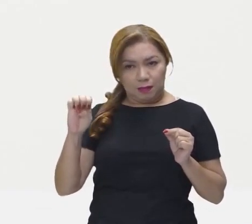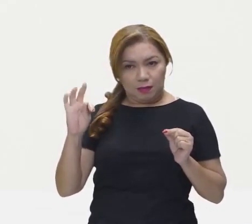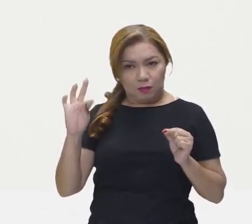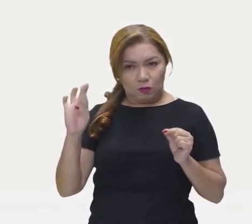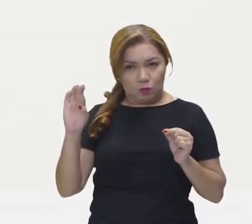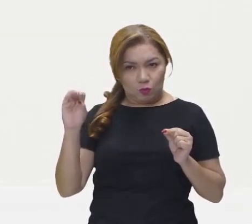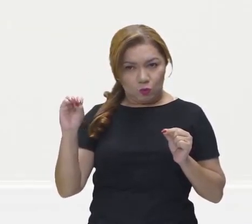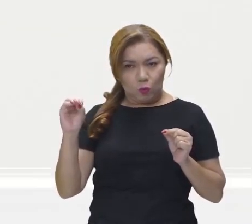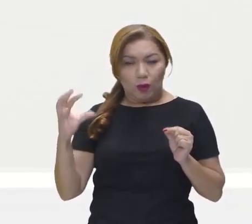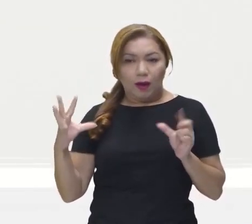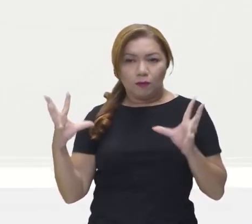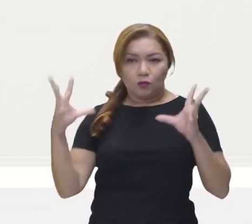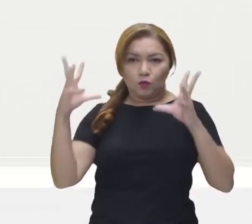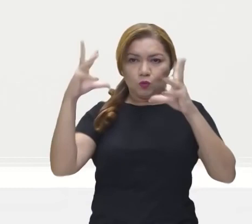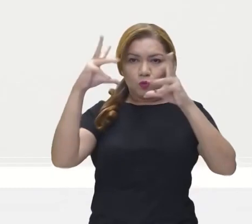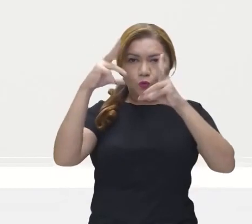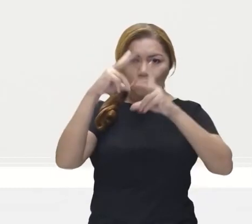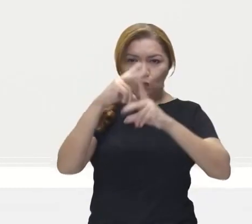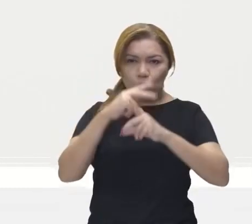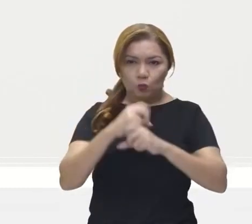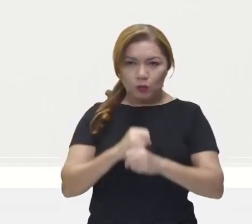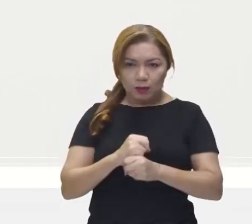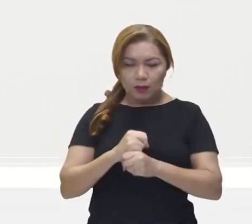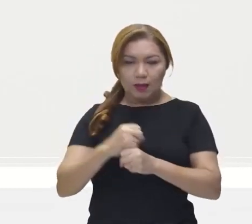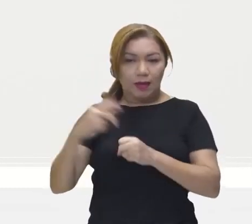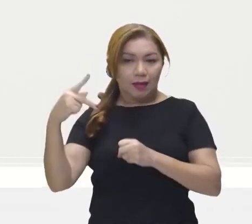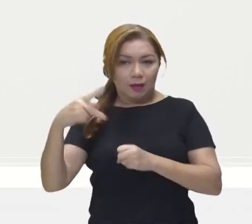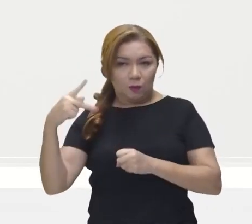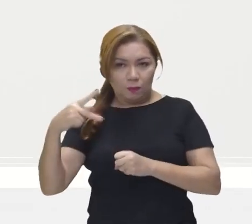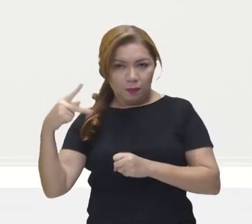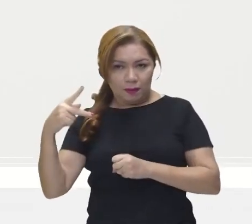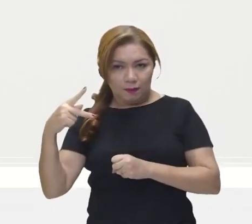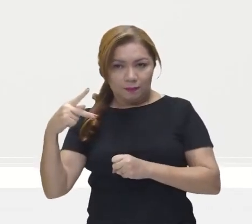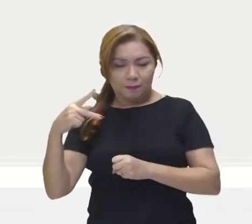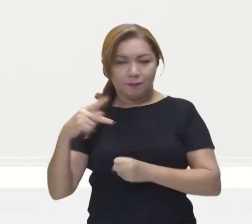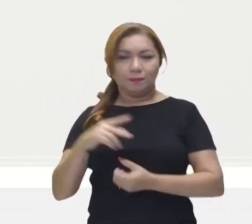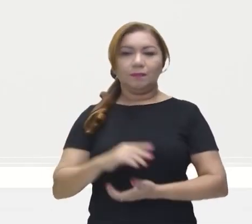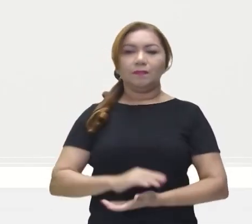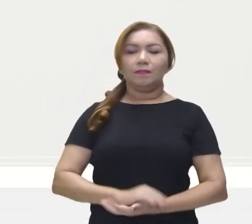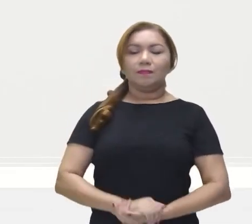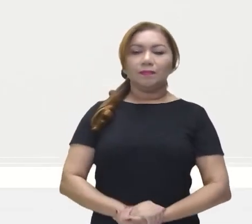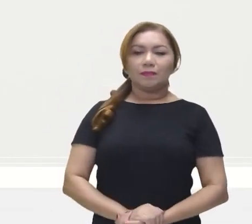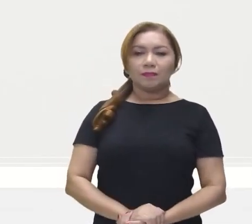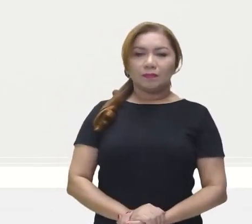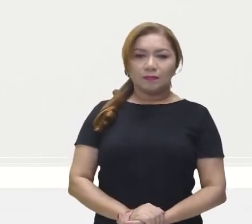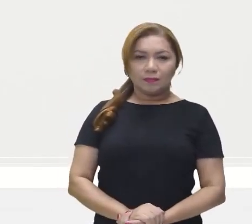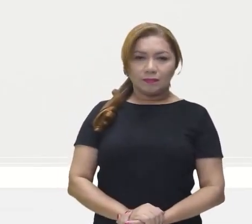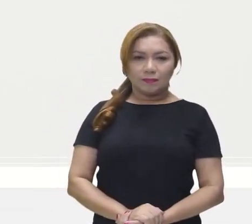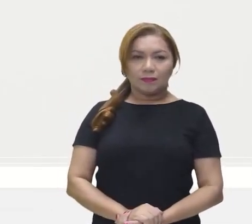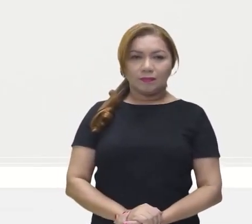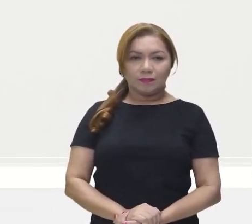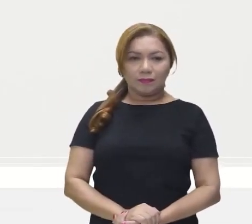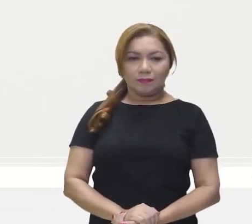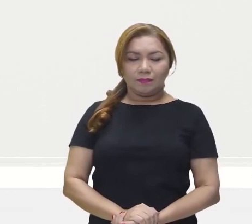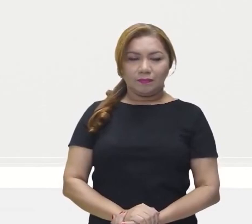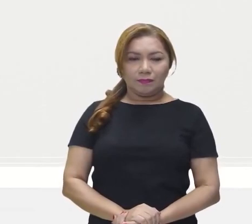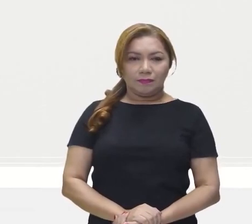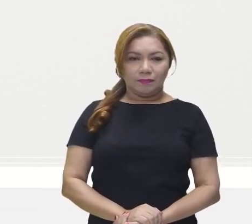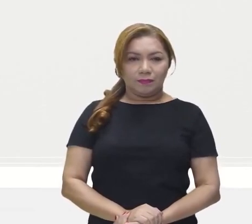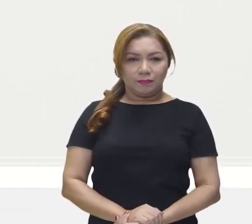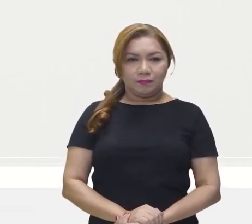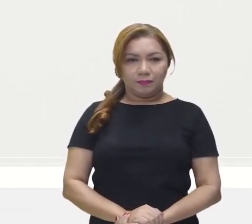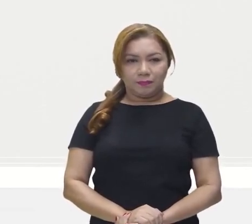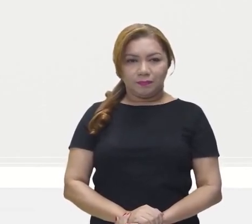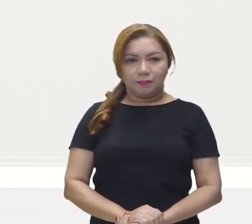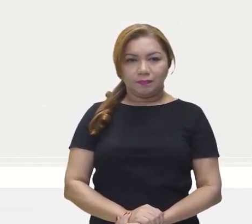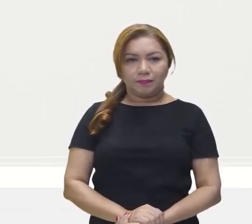cada um dos nossos corredores percorreu? Eu tenho que pegar 240, pego